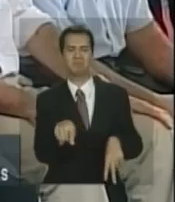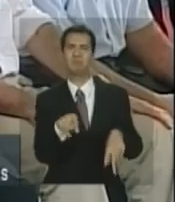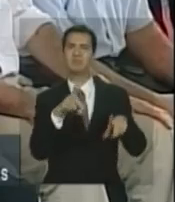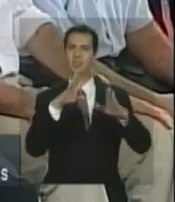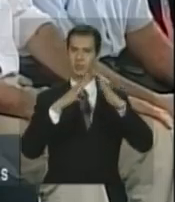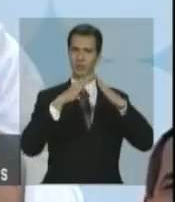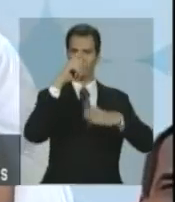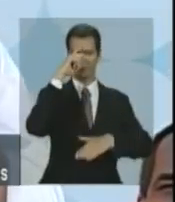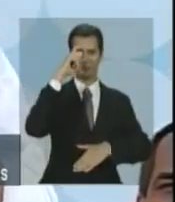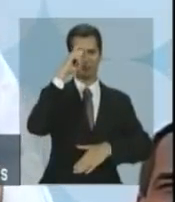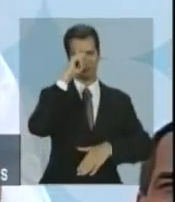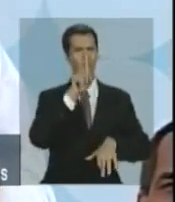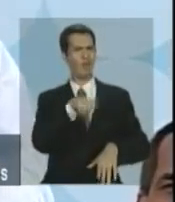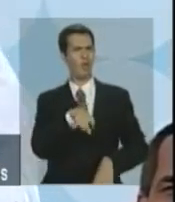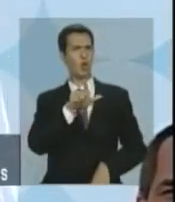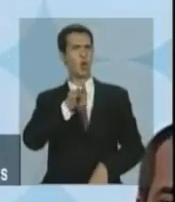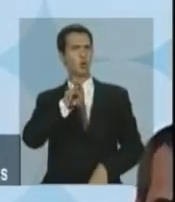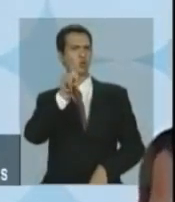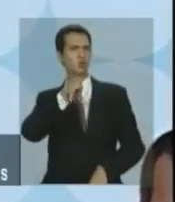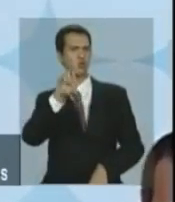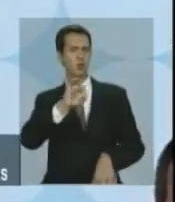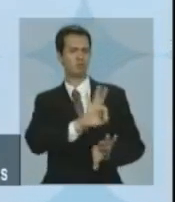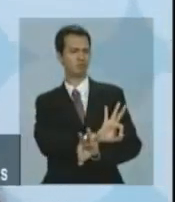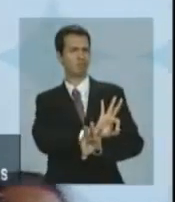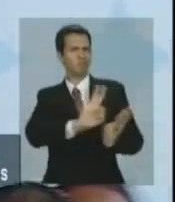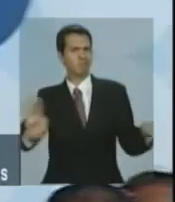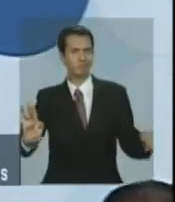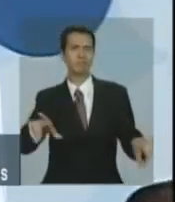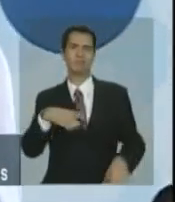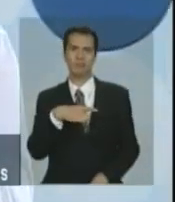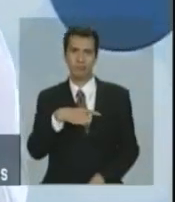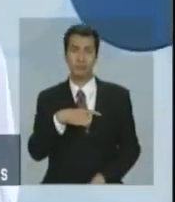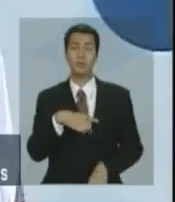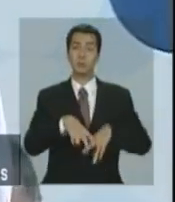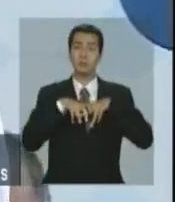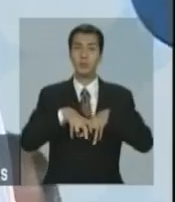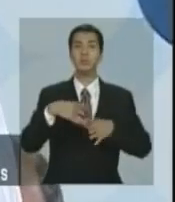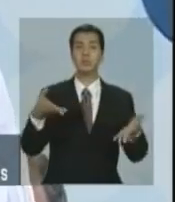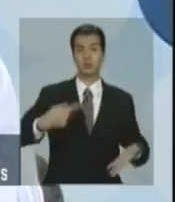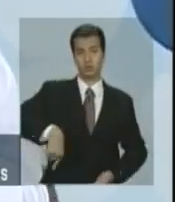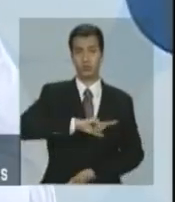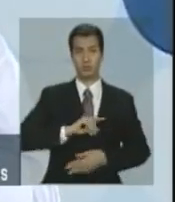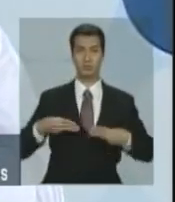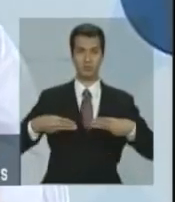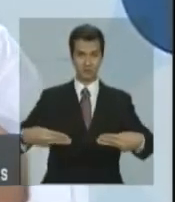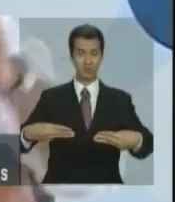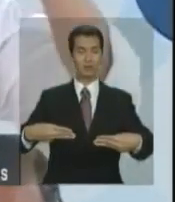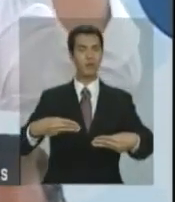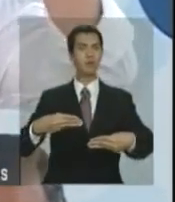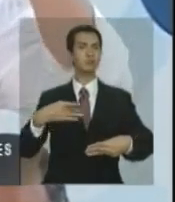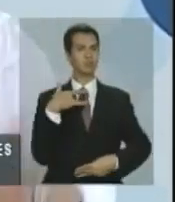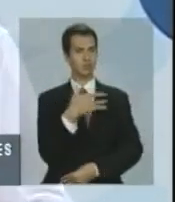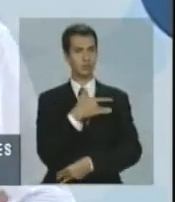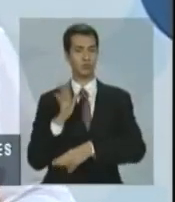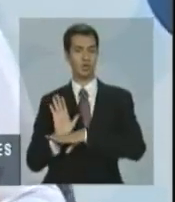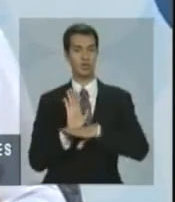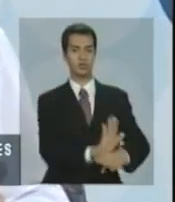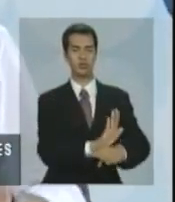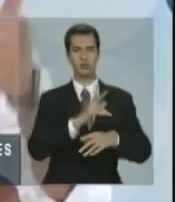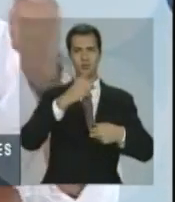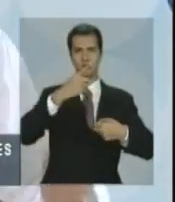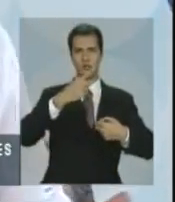isso que o Ministério da Saúde tem apoiado o município na construção e na ampliação das clínicas de família. Agora, ter um prédio